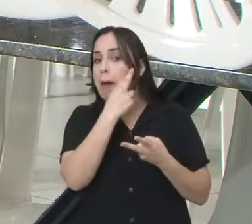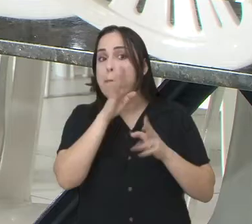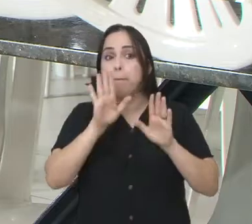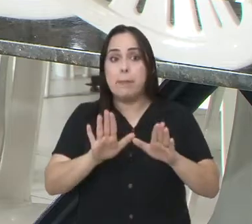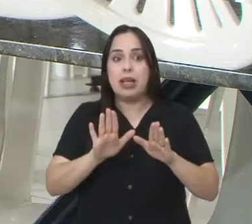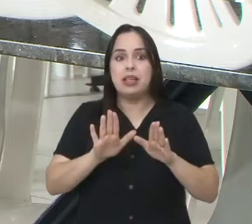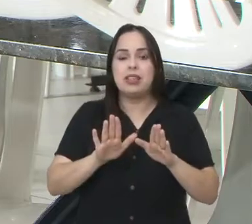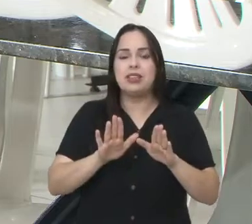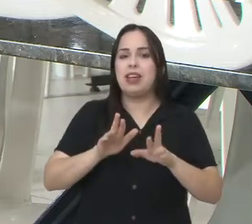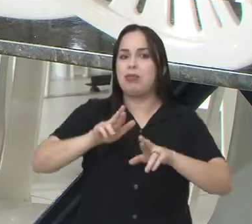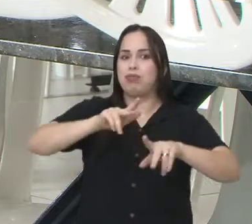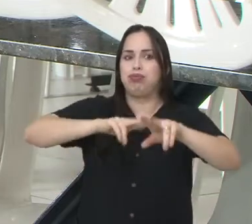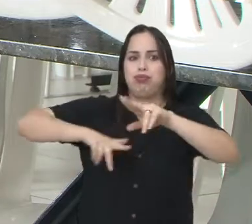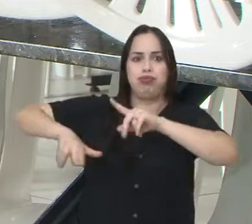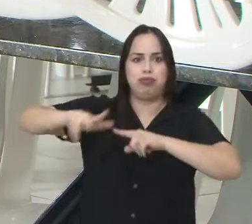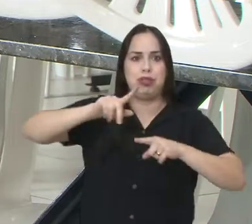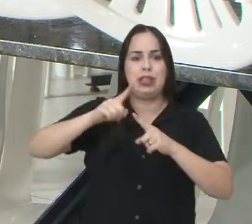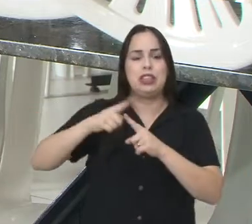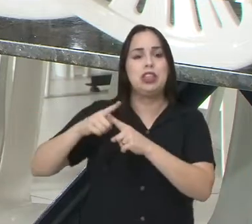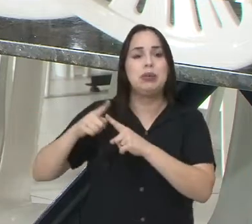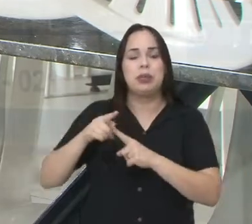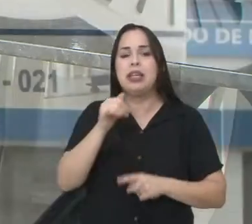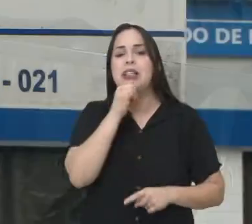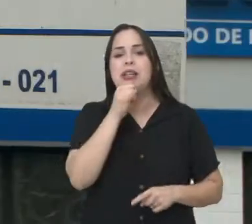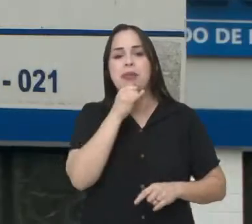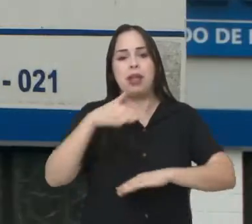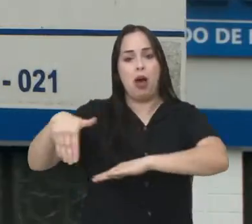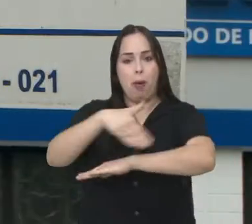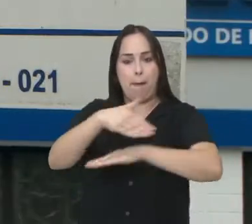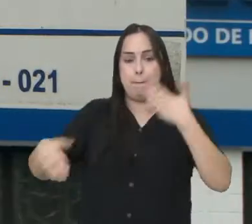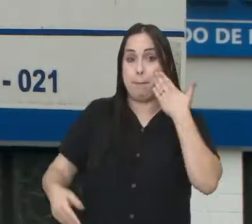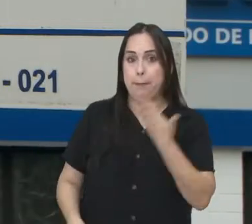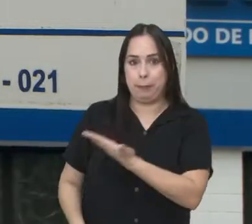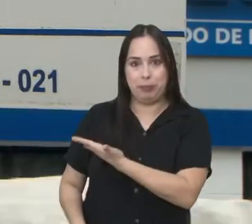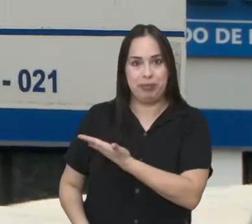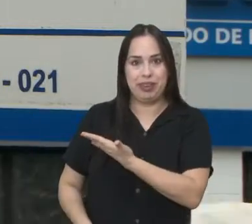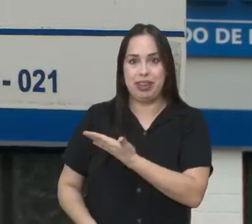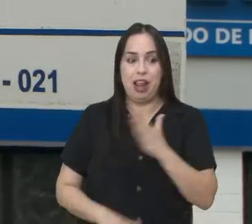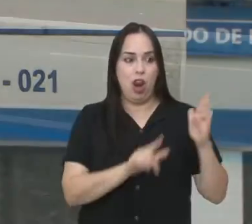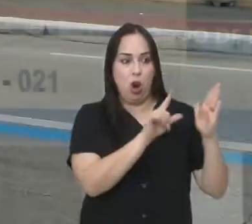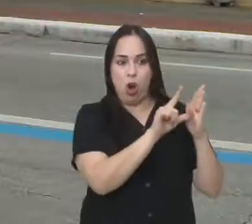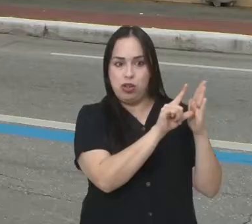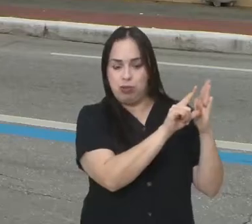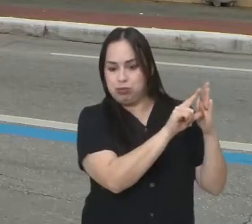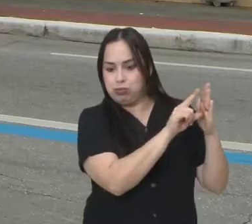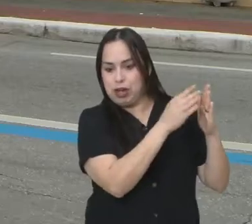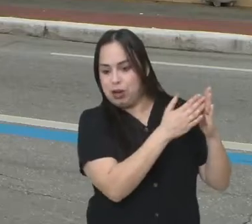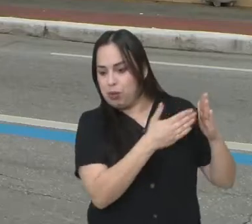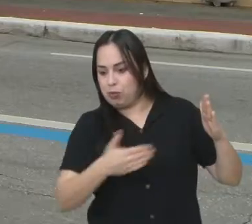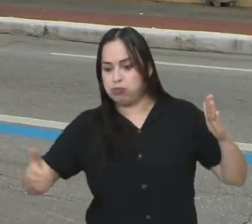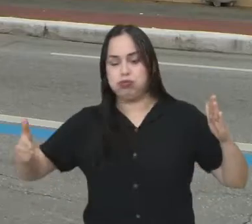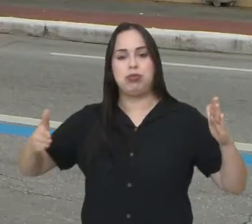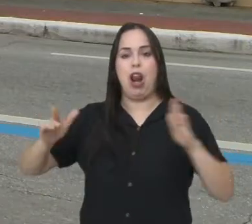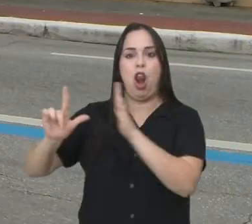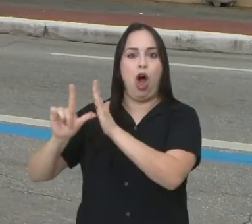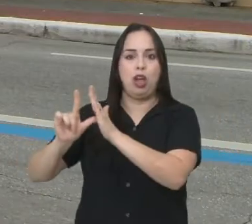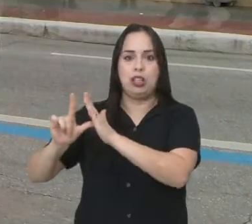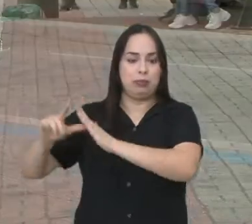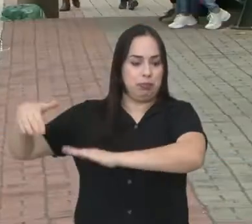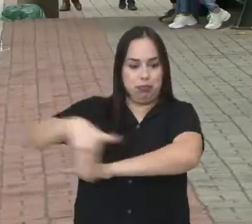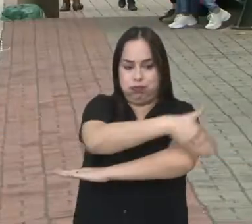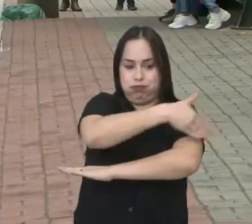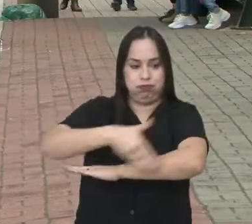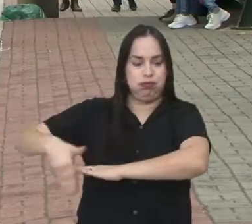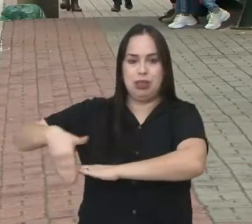muito comércio diferente. Você pega a Paraibuna, é comércio de ponta a ponta na Paraibuna, tudo comércio diversificado, né?